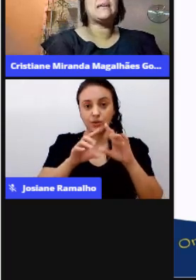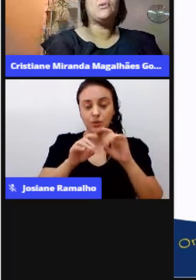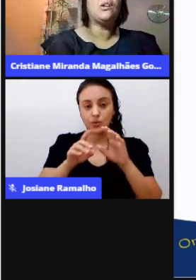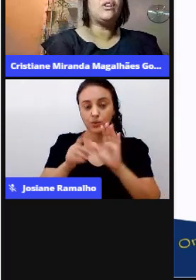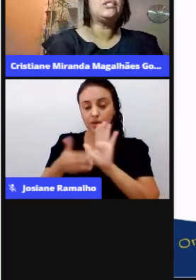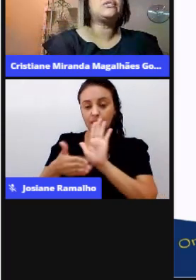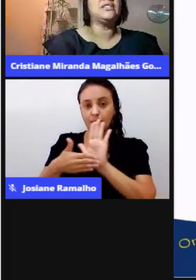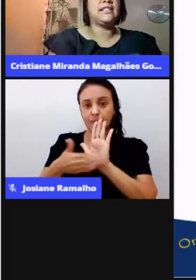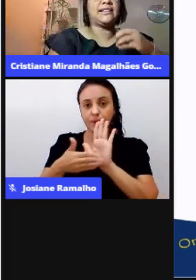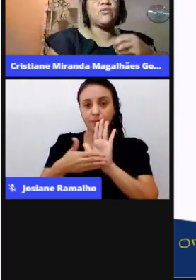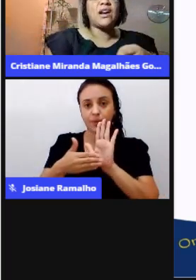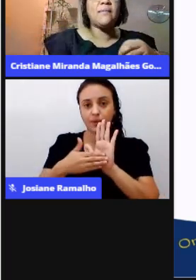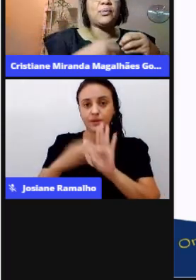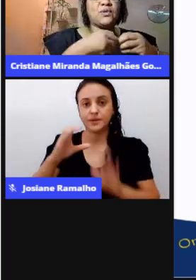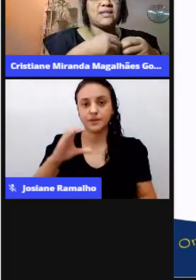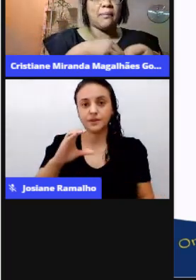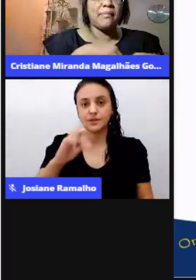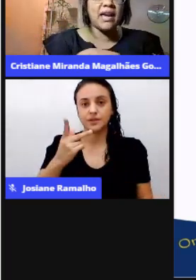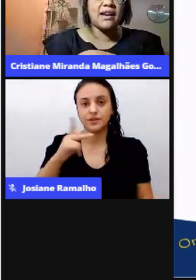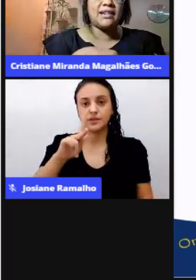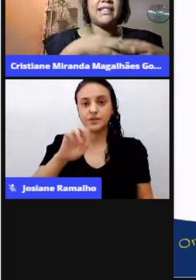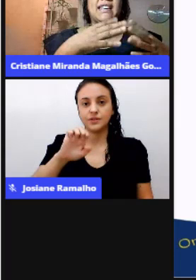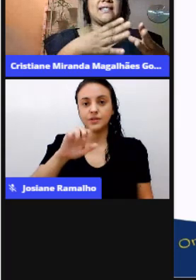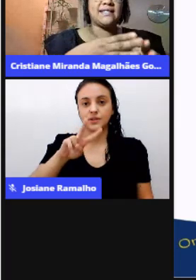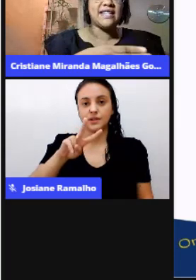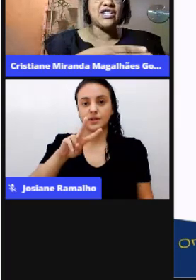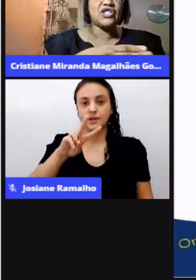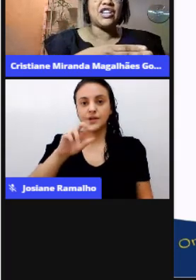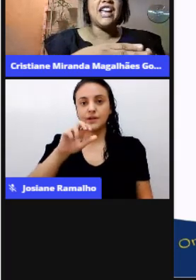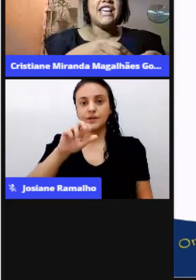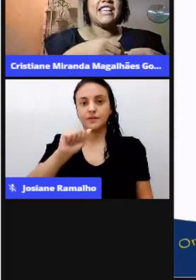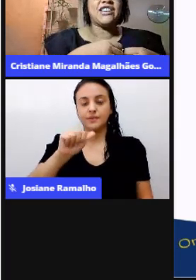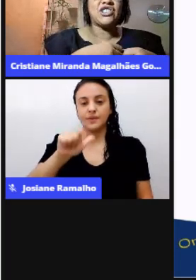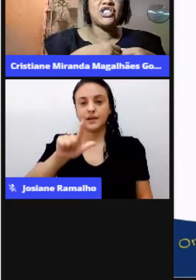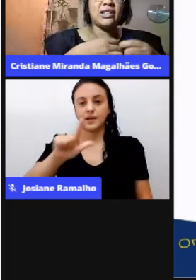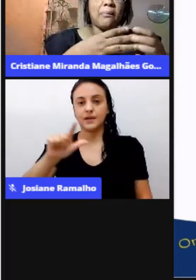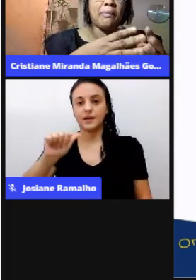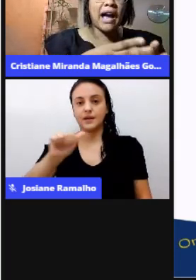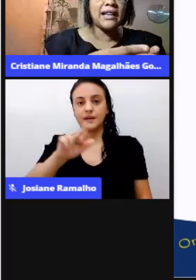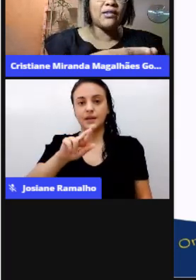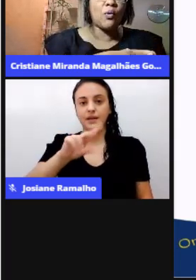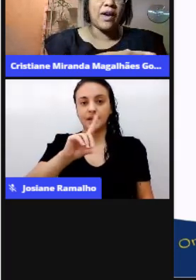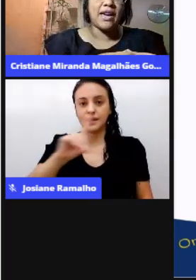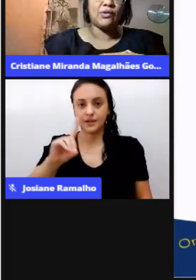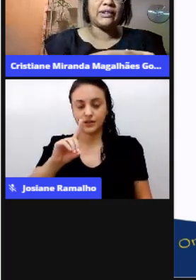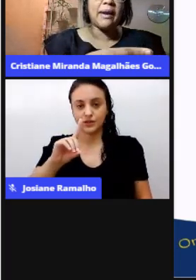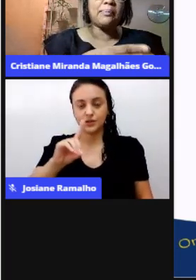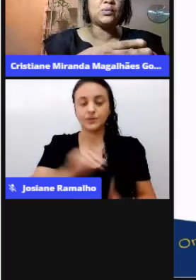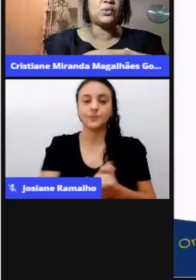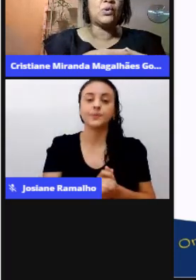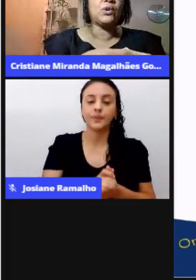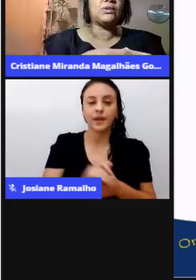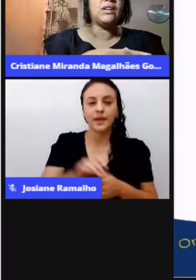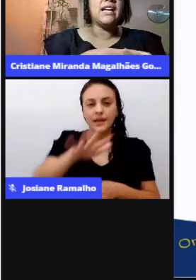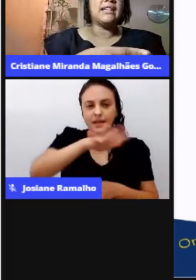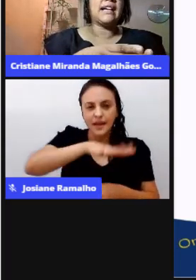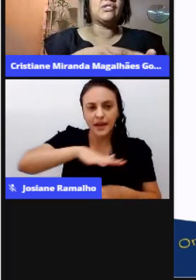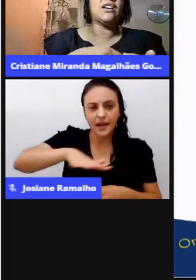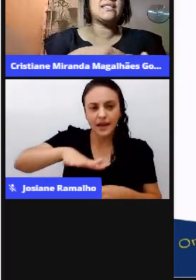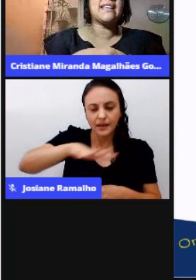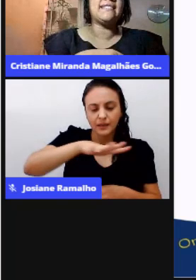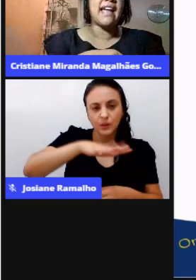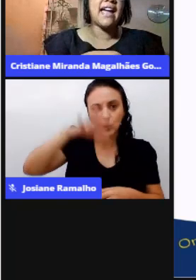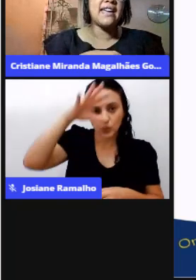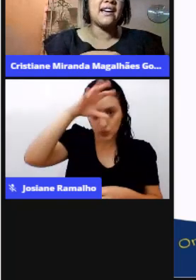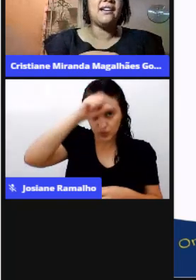campo epistemológico. Então, o campo do saber que existe e que a gente trabalha com ele o tempo todo